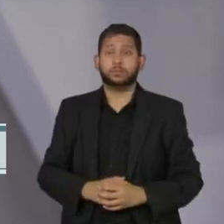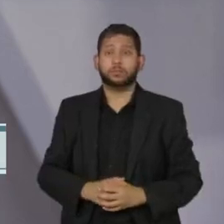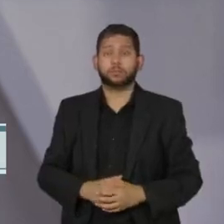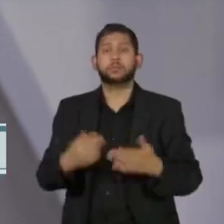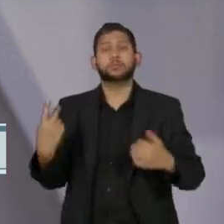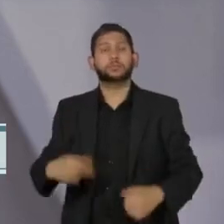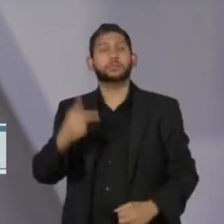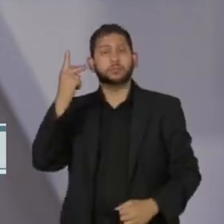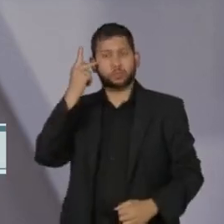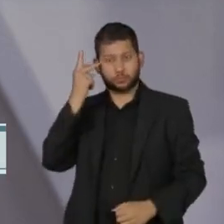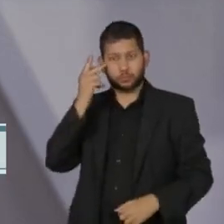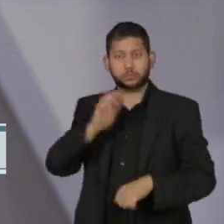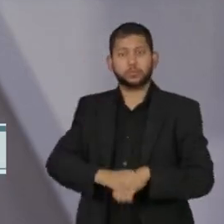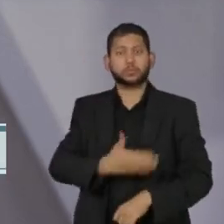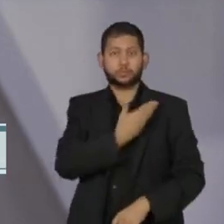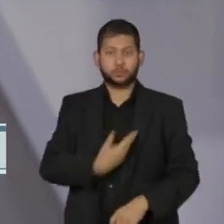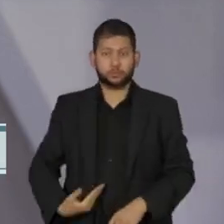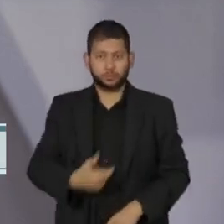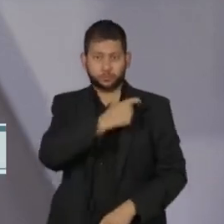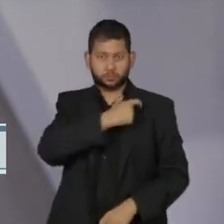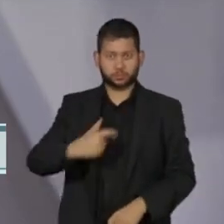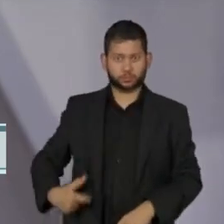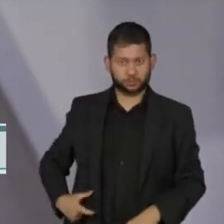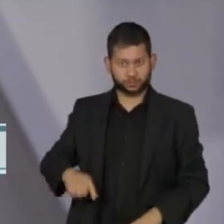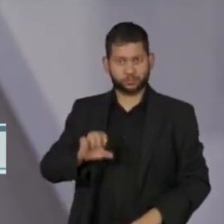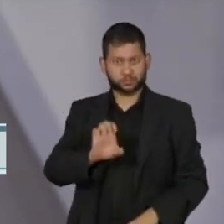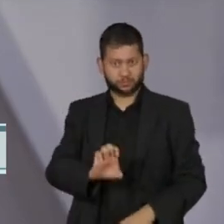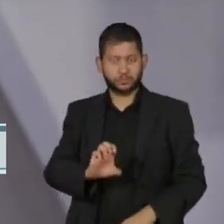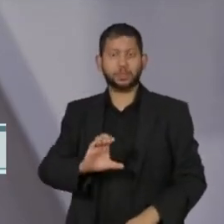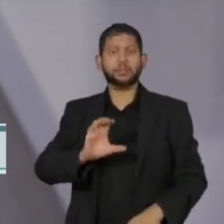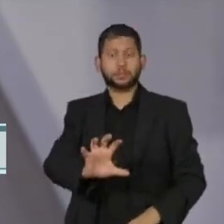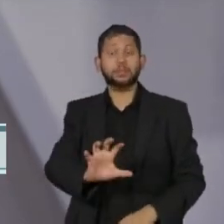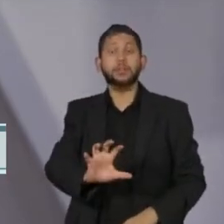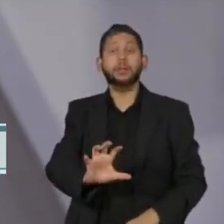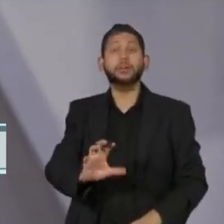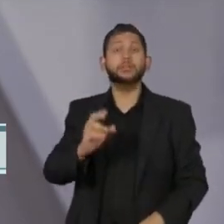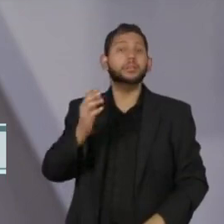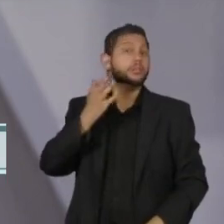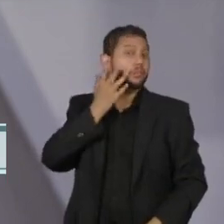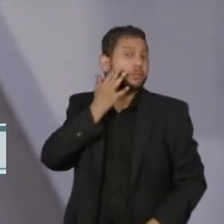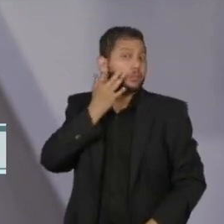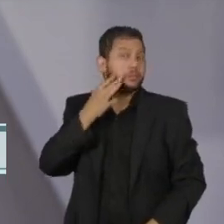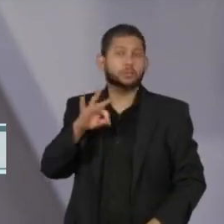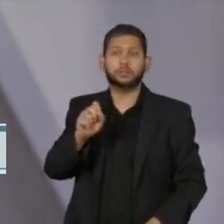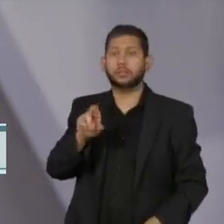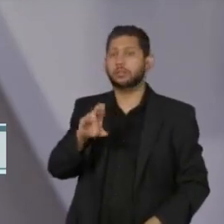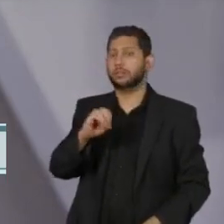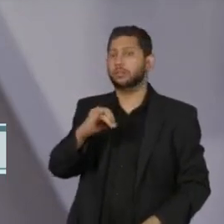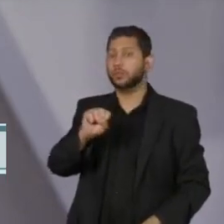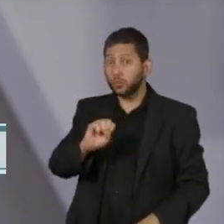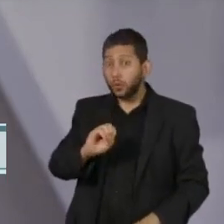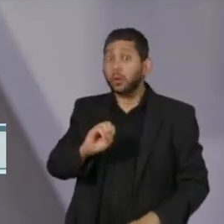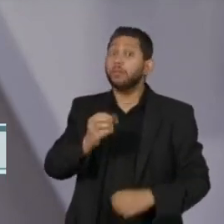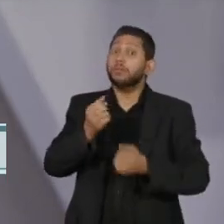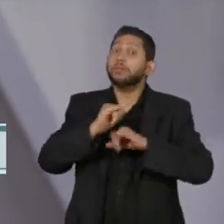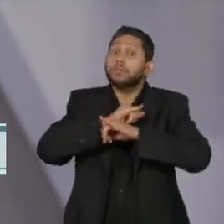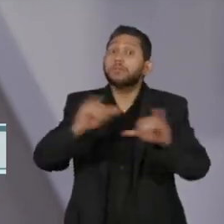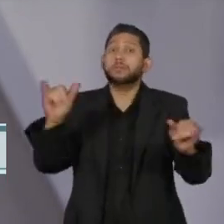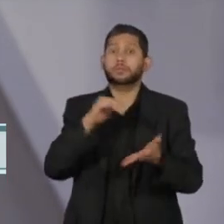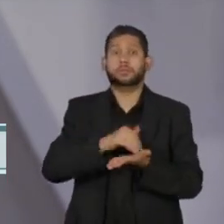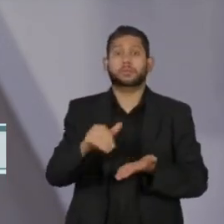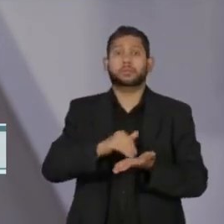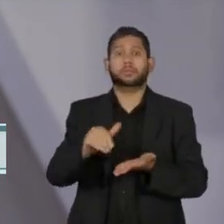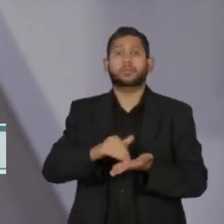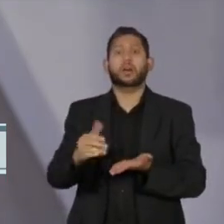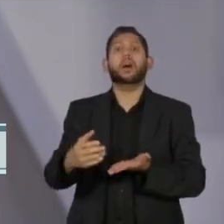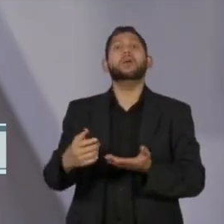em São Paulo o governador eleito Tarcísio de Freitas anunciou os últimos secretários que vão fazer parte da nova gestão a